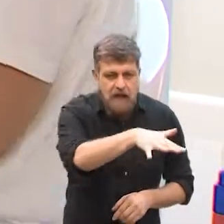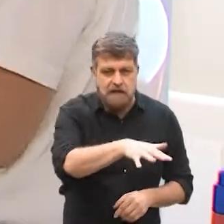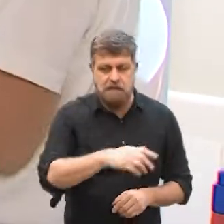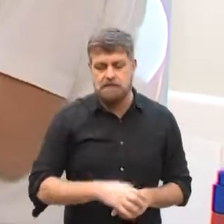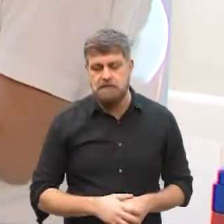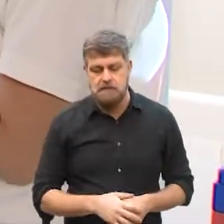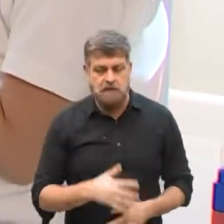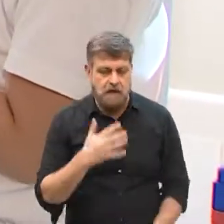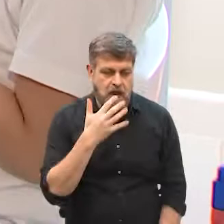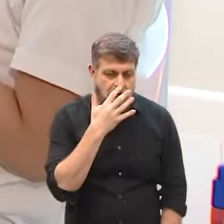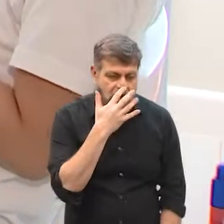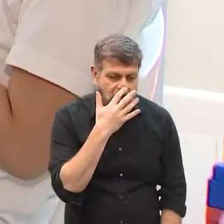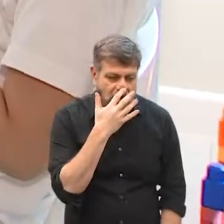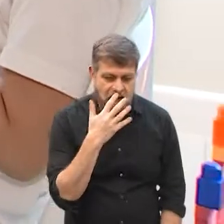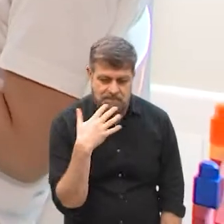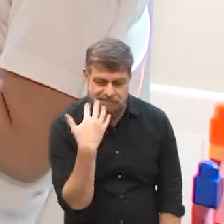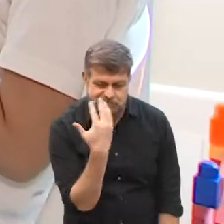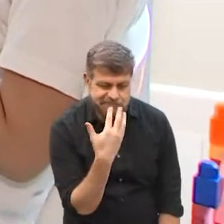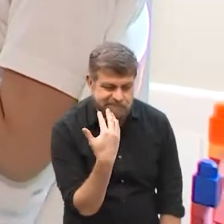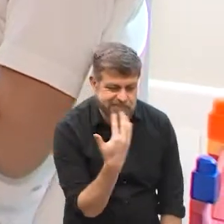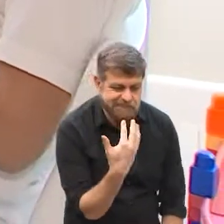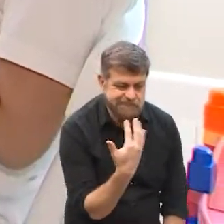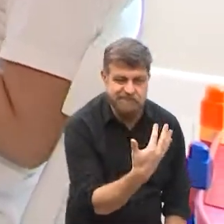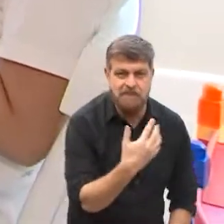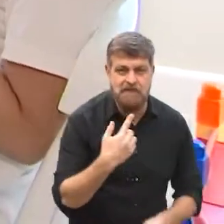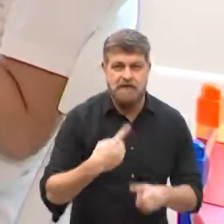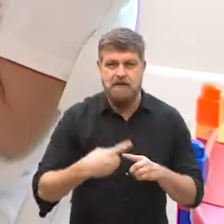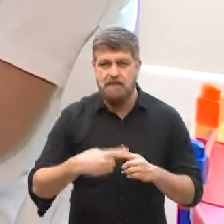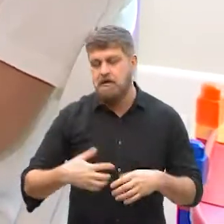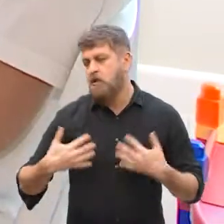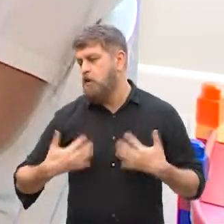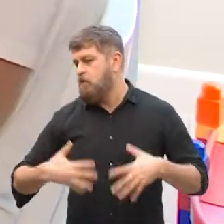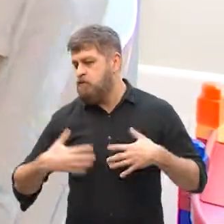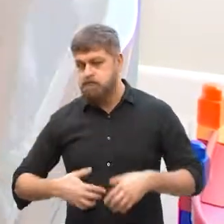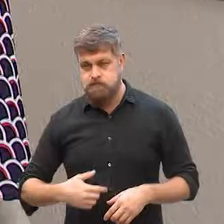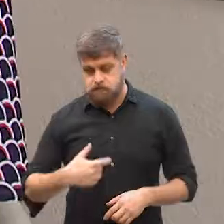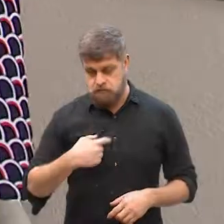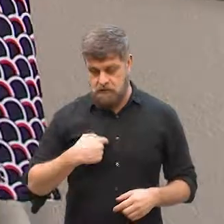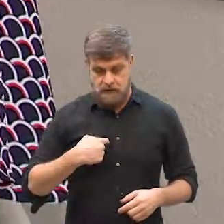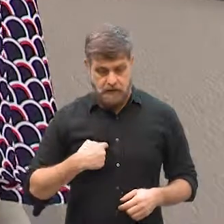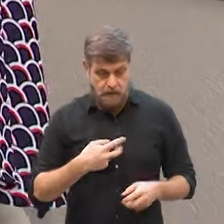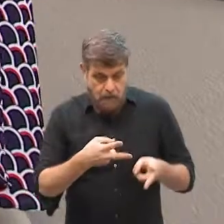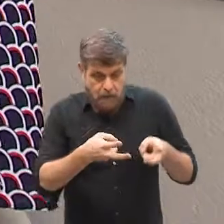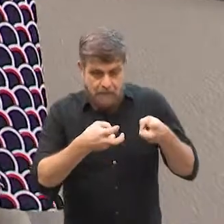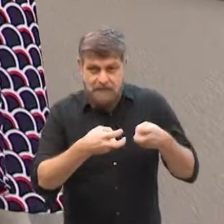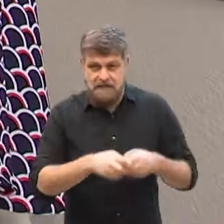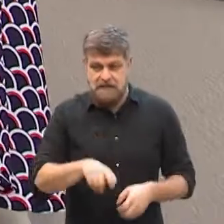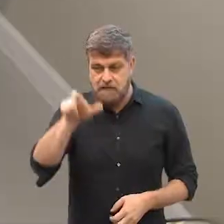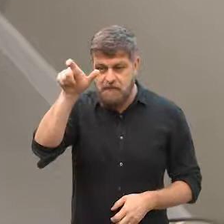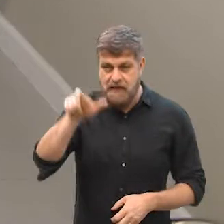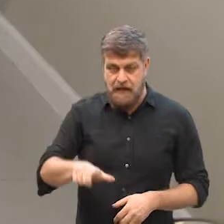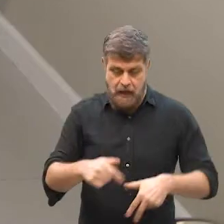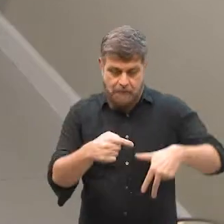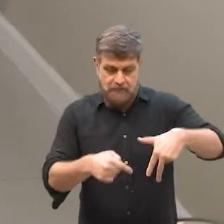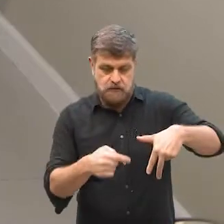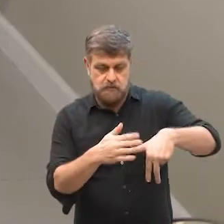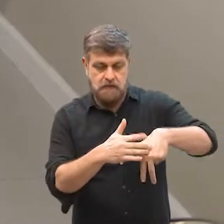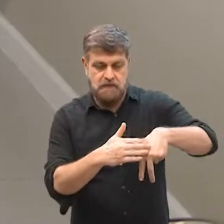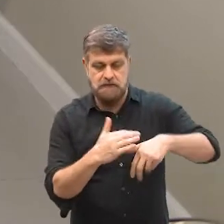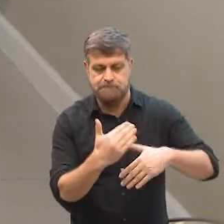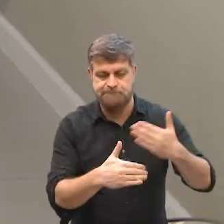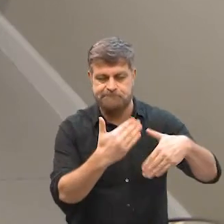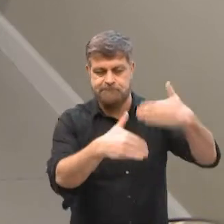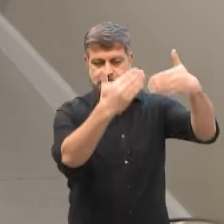fui me encantando porque, assim, é muito rico você poder ver o desenvolvimento do seu paciente, né? Não tenha